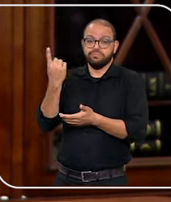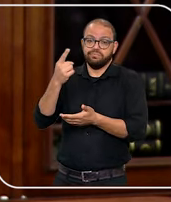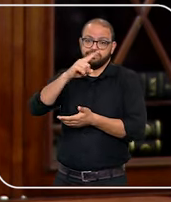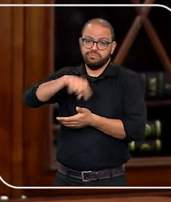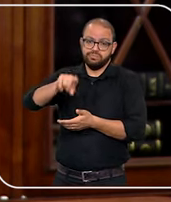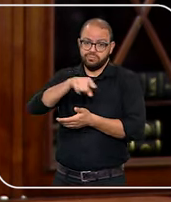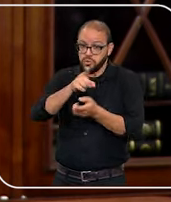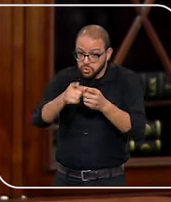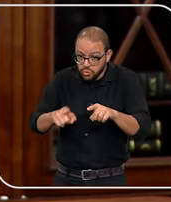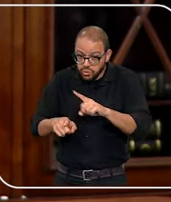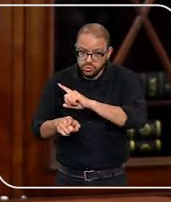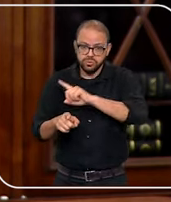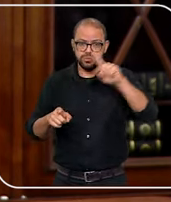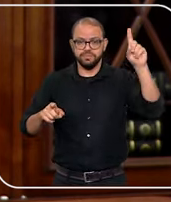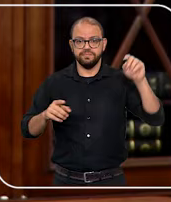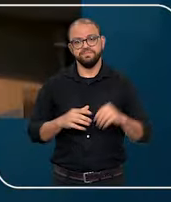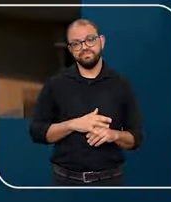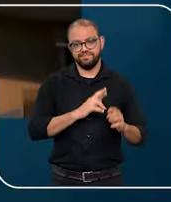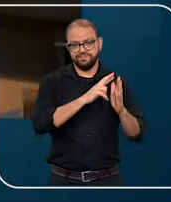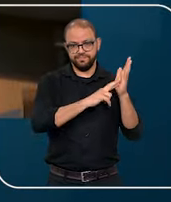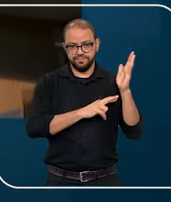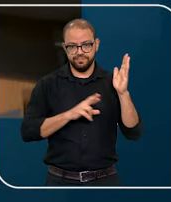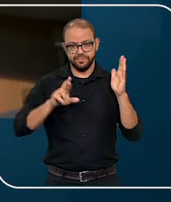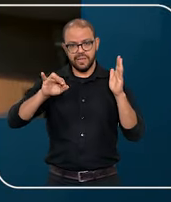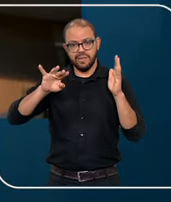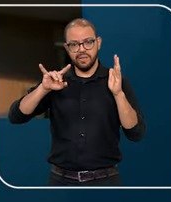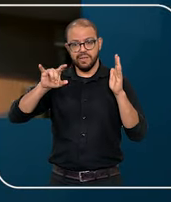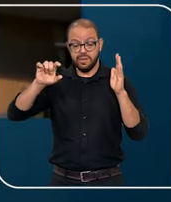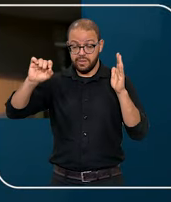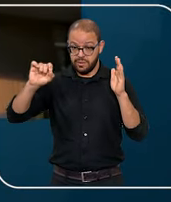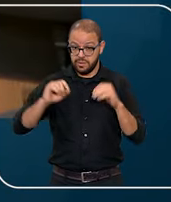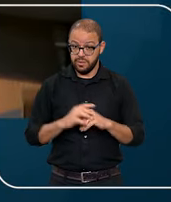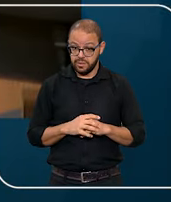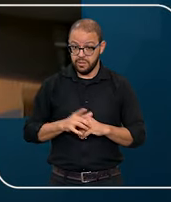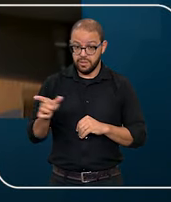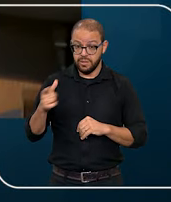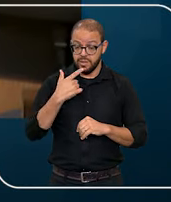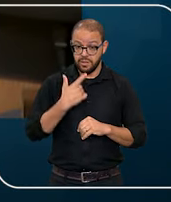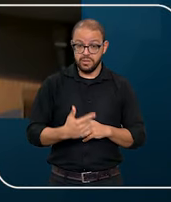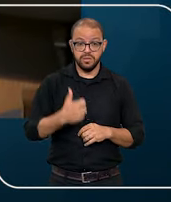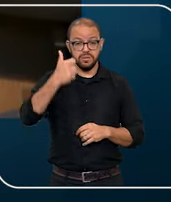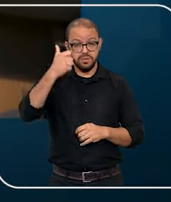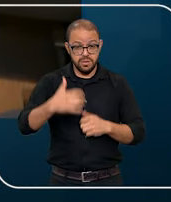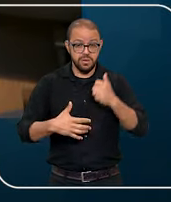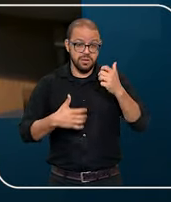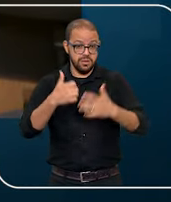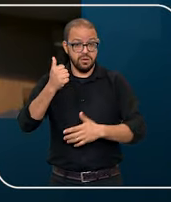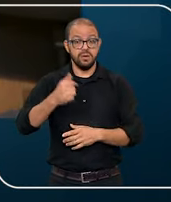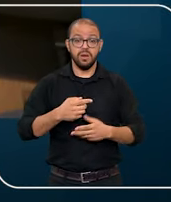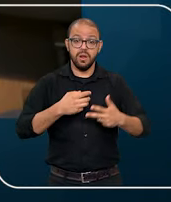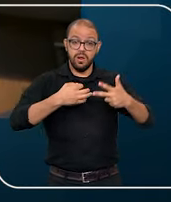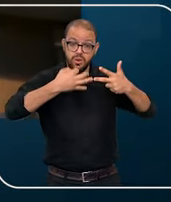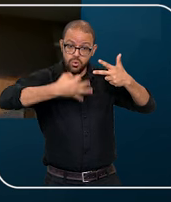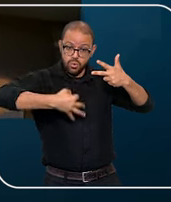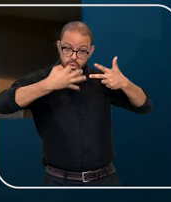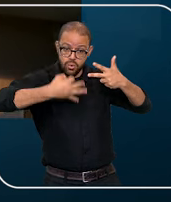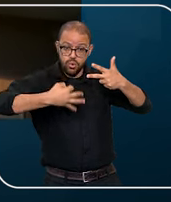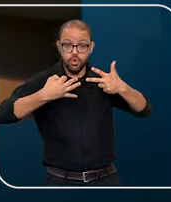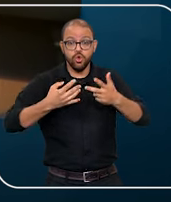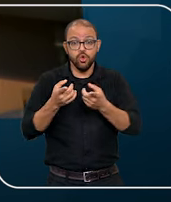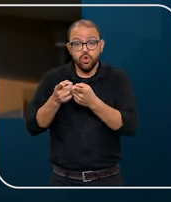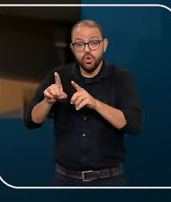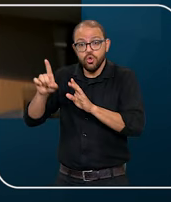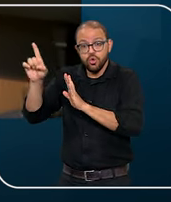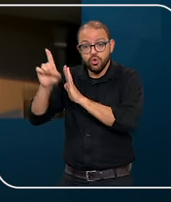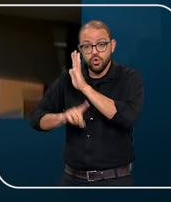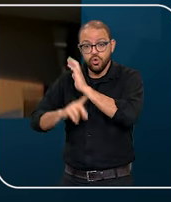morte do cônjuge e não o divórcio. O relator, ministro Ricardo Villas Boas Cueva, explicou que o Poder Judiciário entende que o